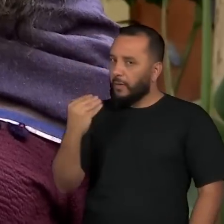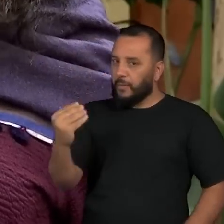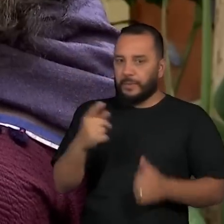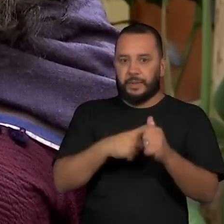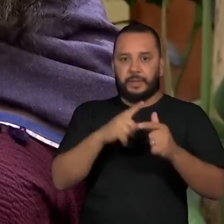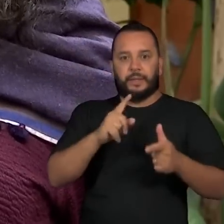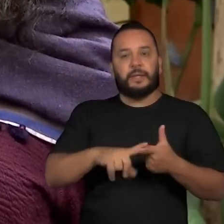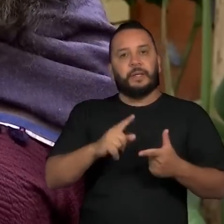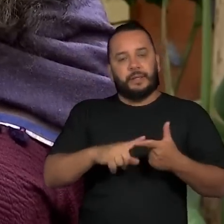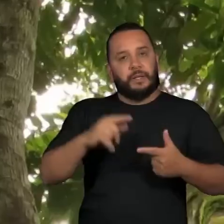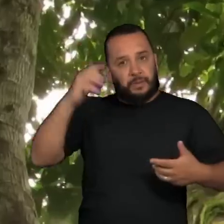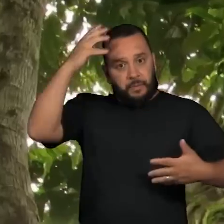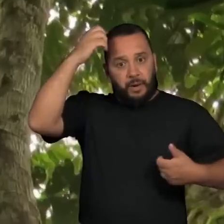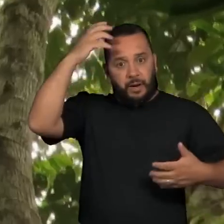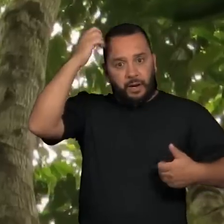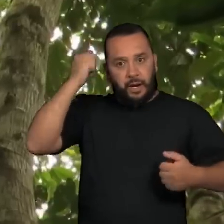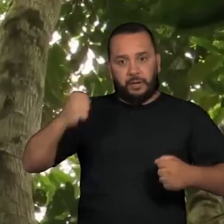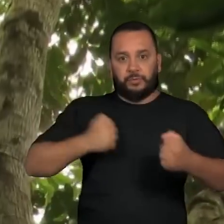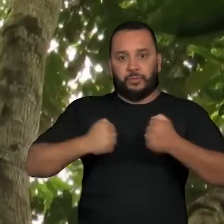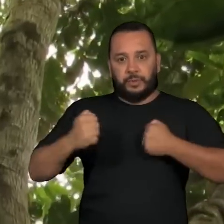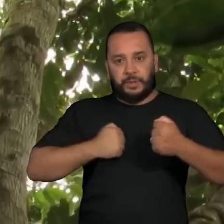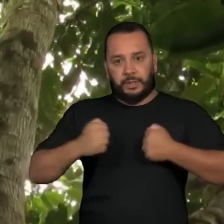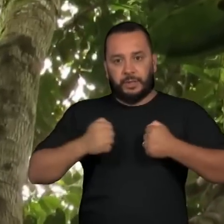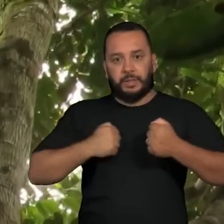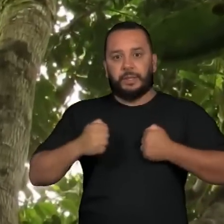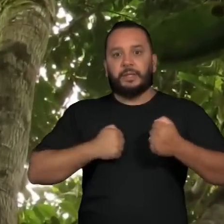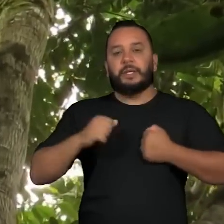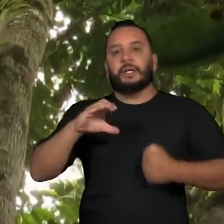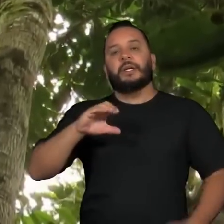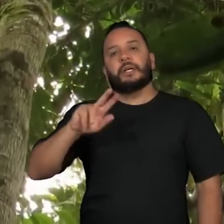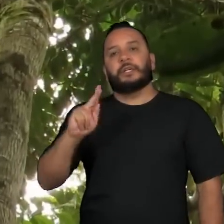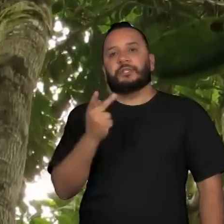macaco, chimpanzé, gorila.